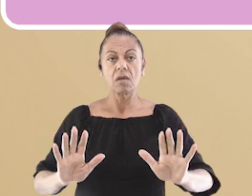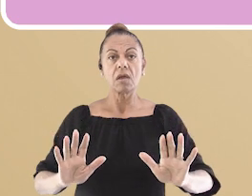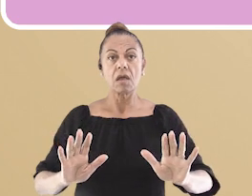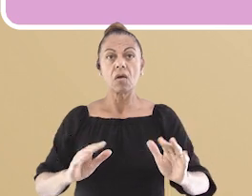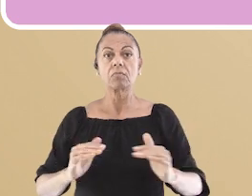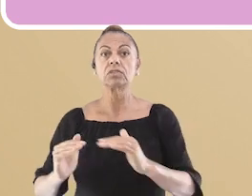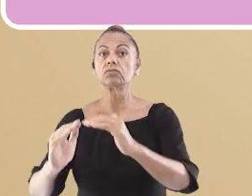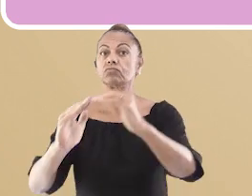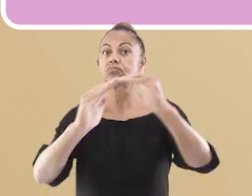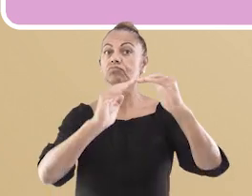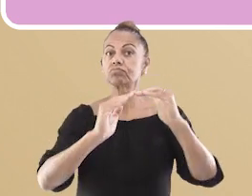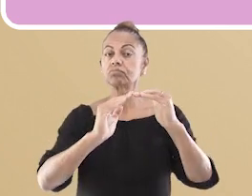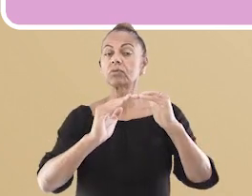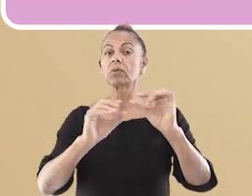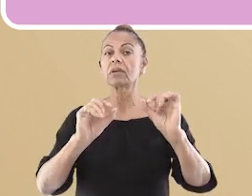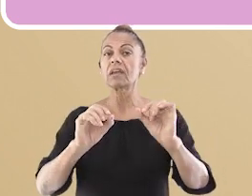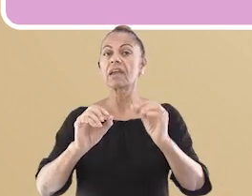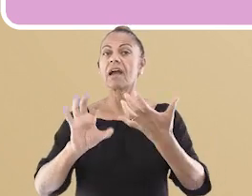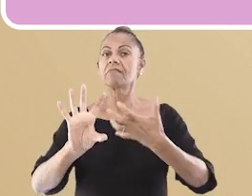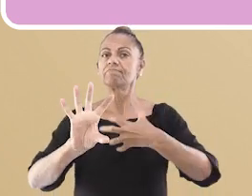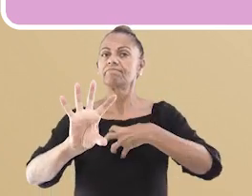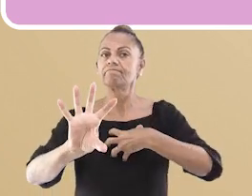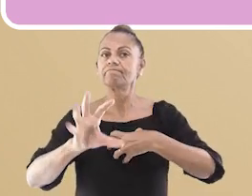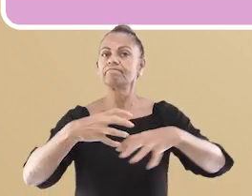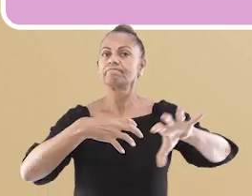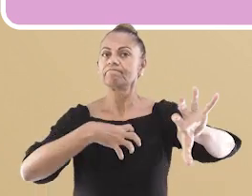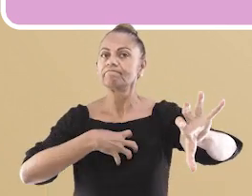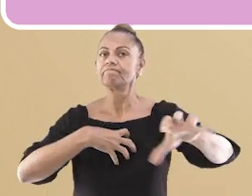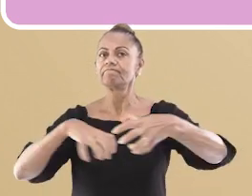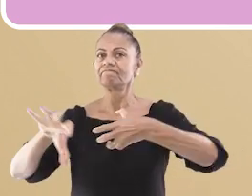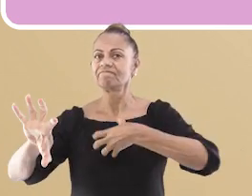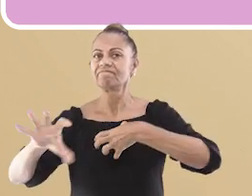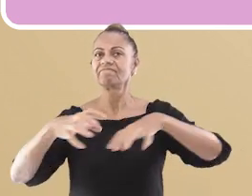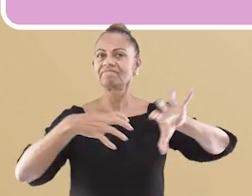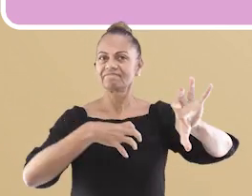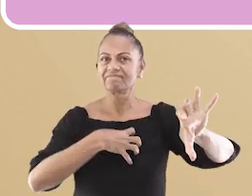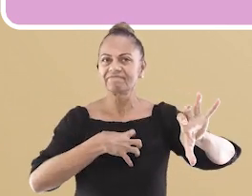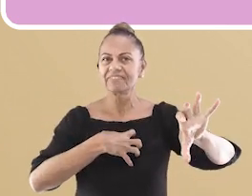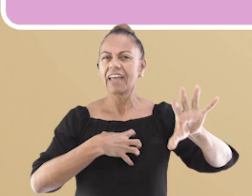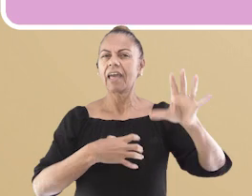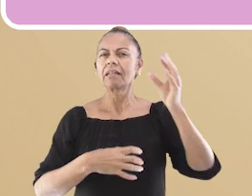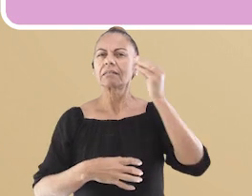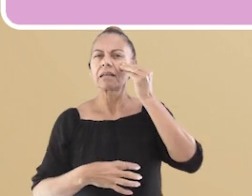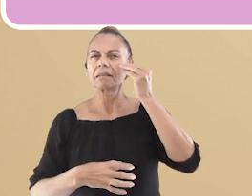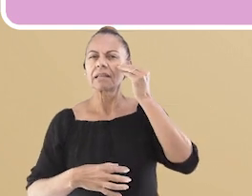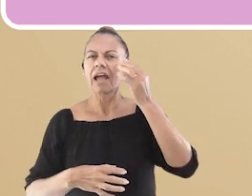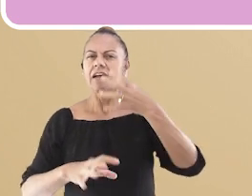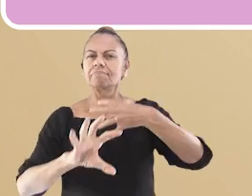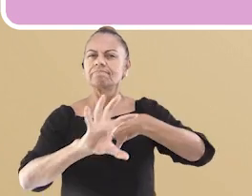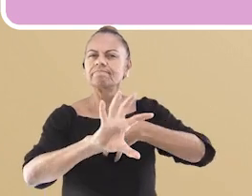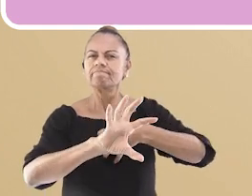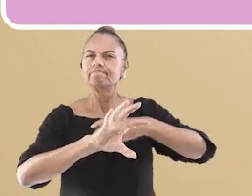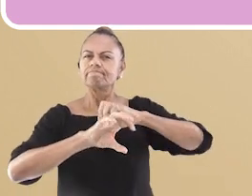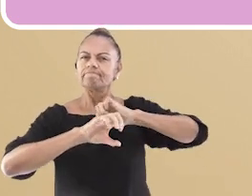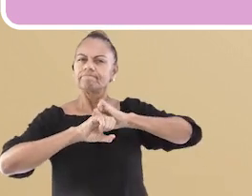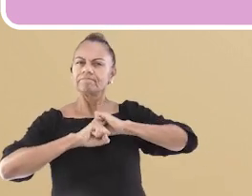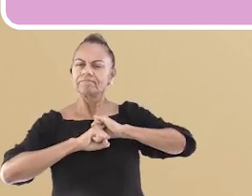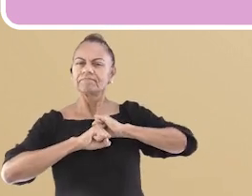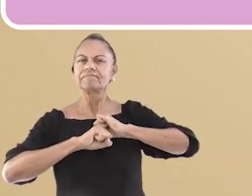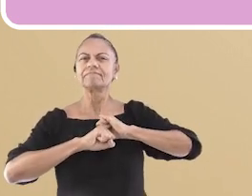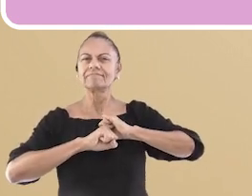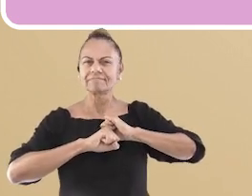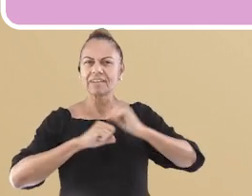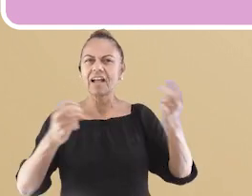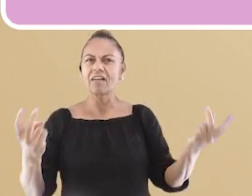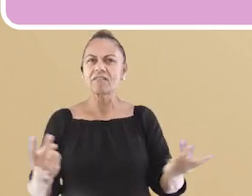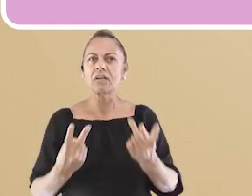próprias, sem generalizar. Valor que se liga a esse princípio é a empatia, ou seja, a capacidade de